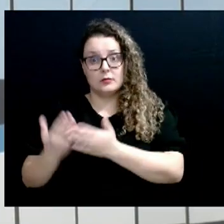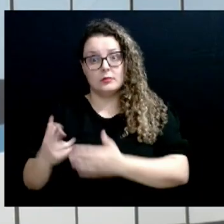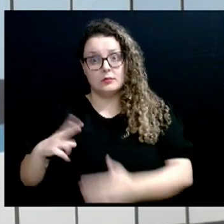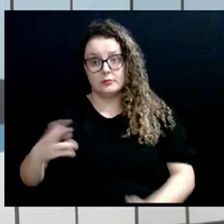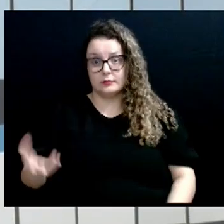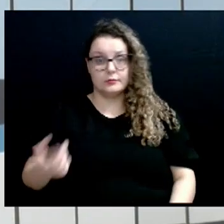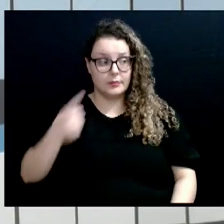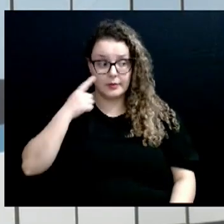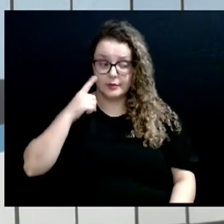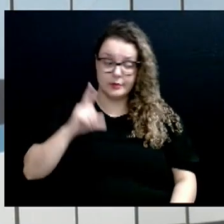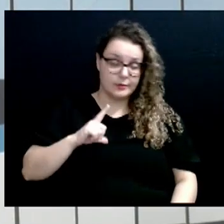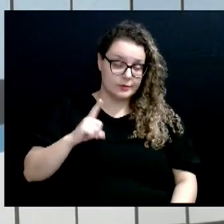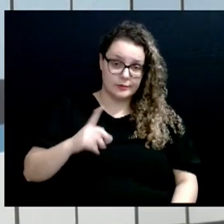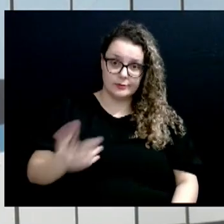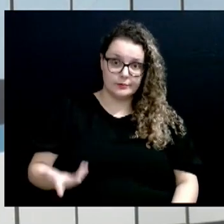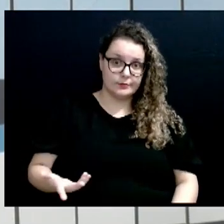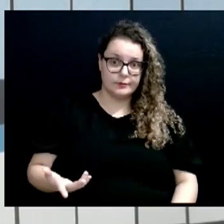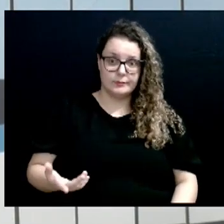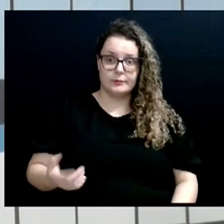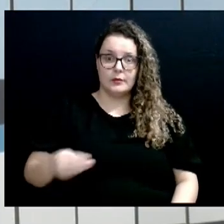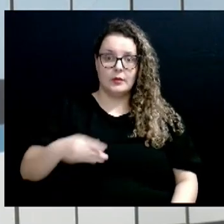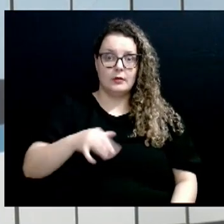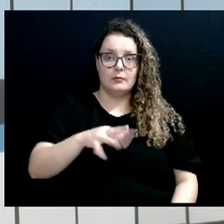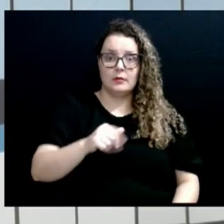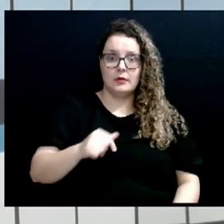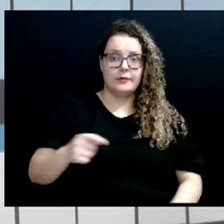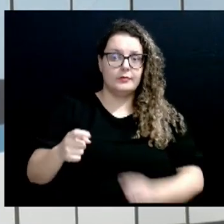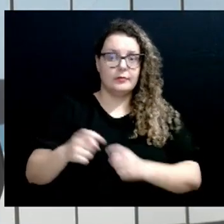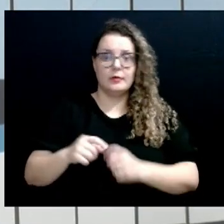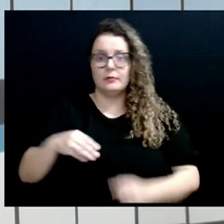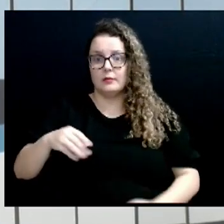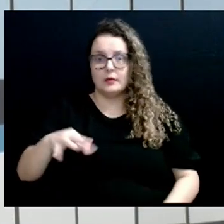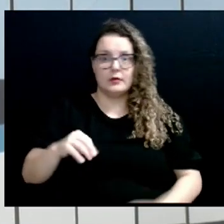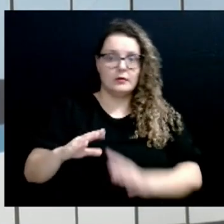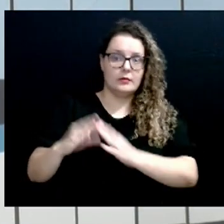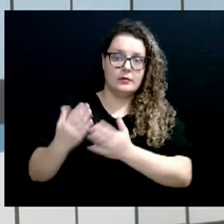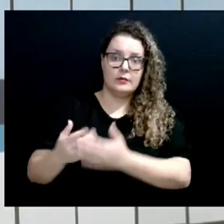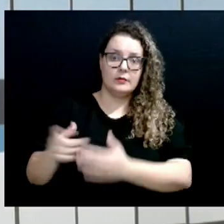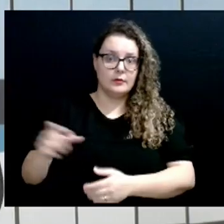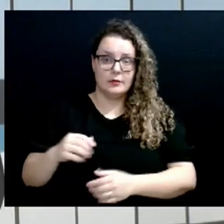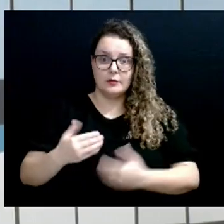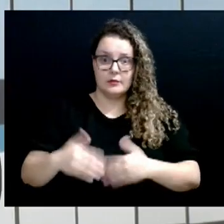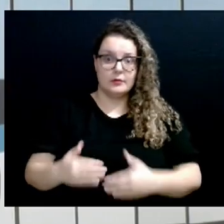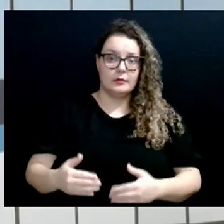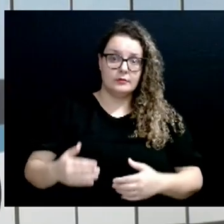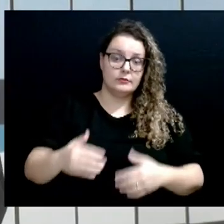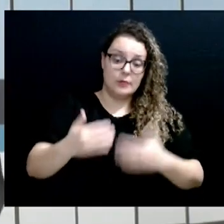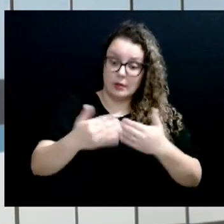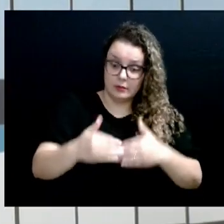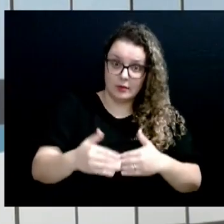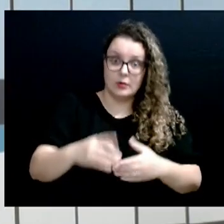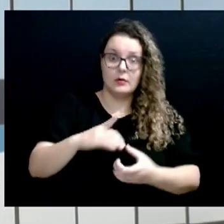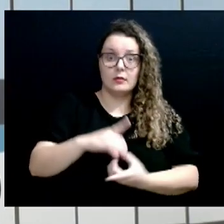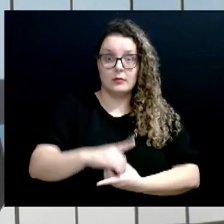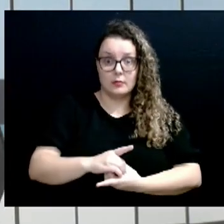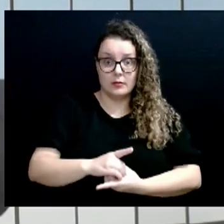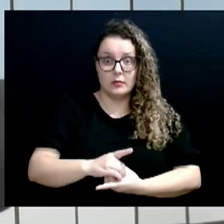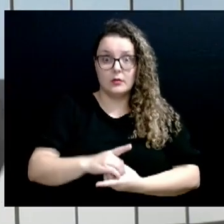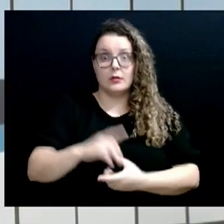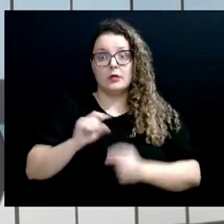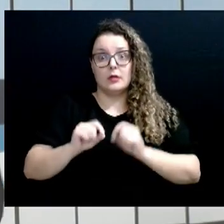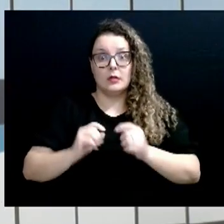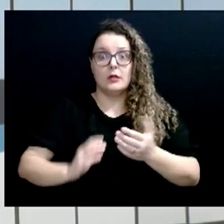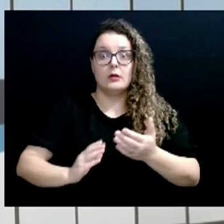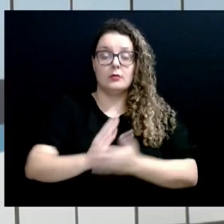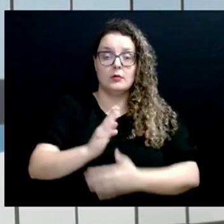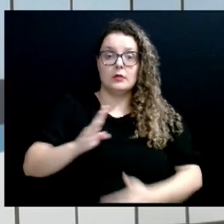tem máfia de médico, máfia de autoescola, máfia do Detran, os exames são feitos no Detran. Então, quem aprova o aluno na baliza e no exame teórico